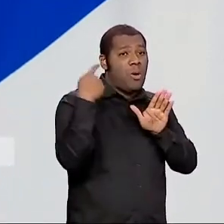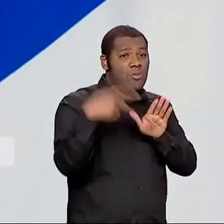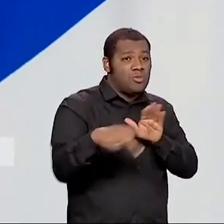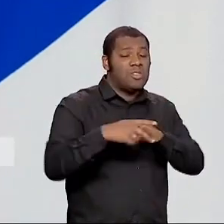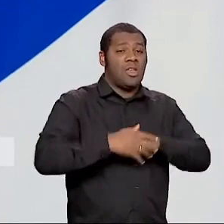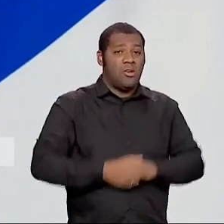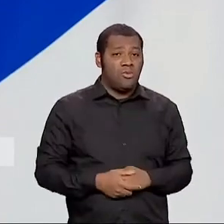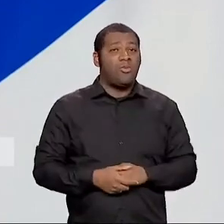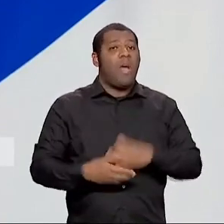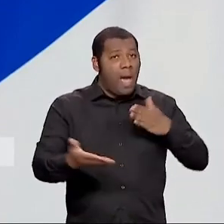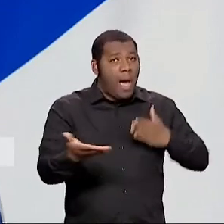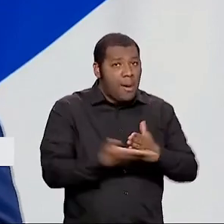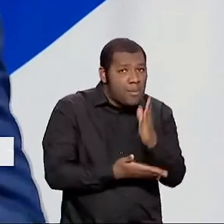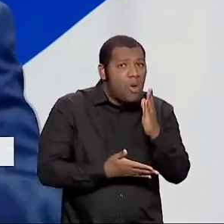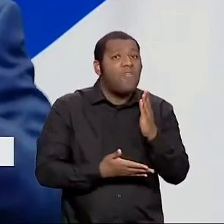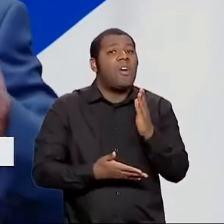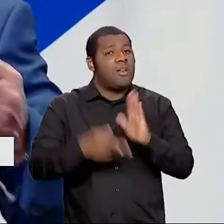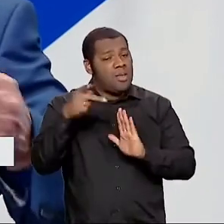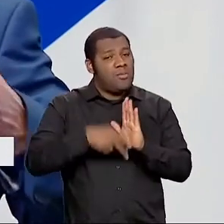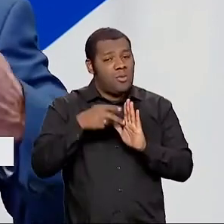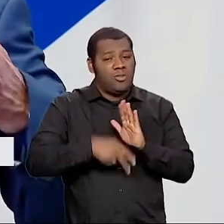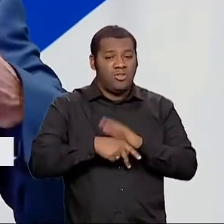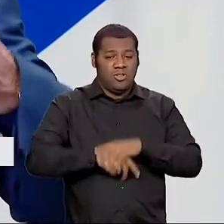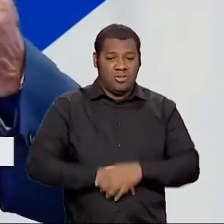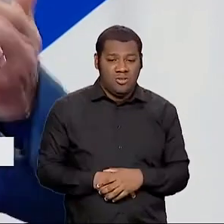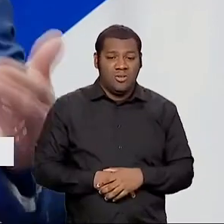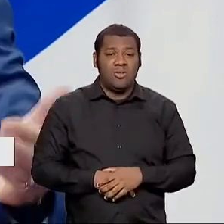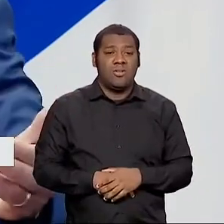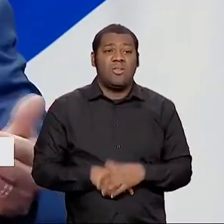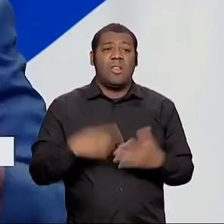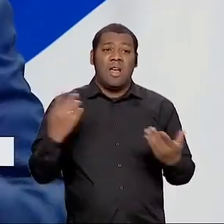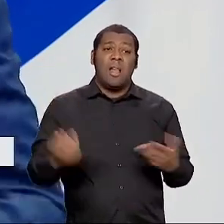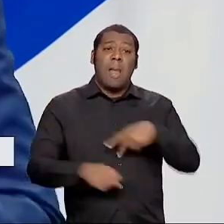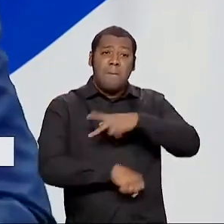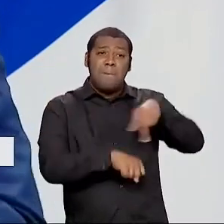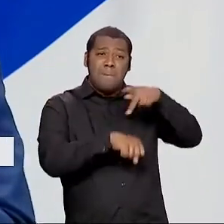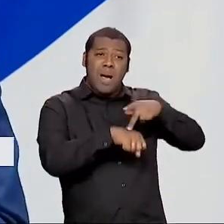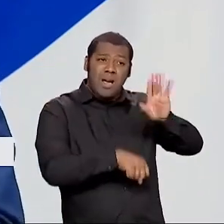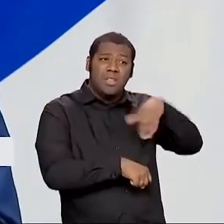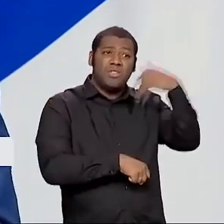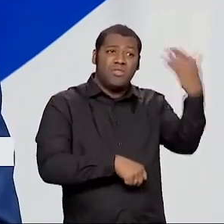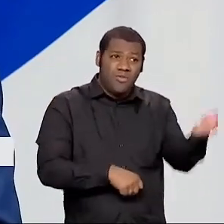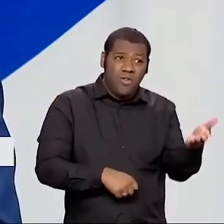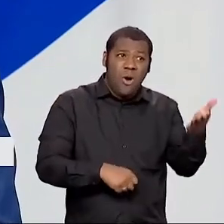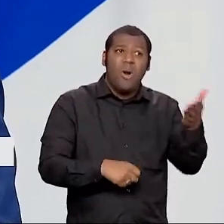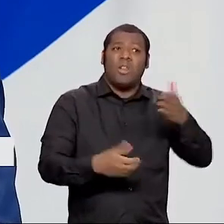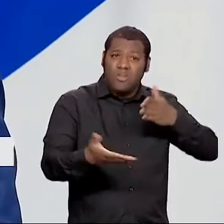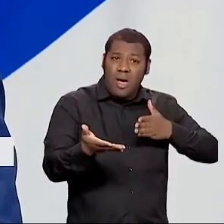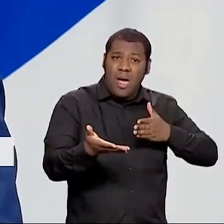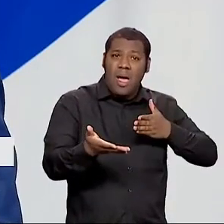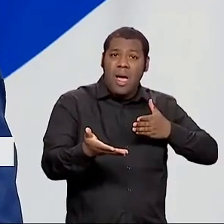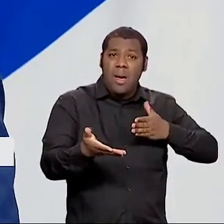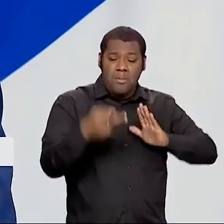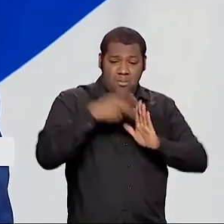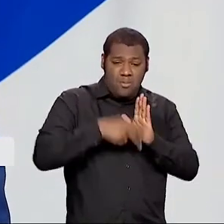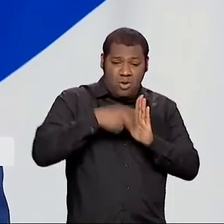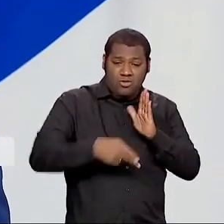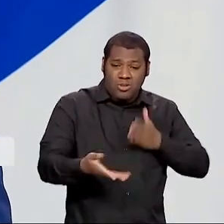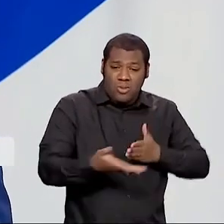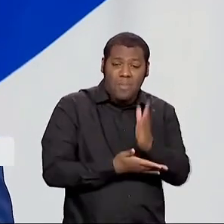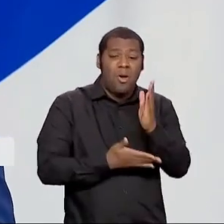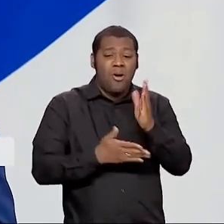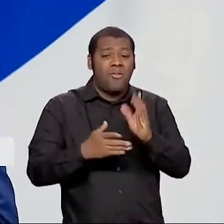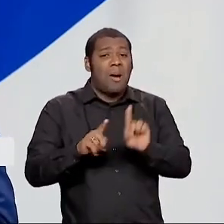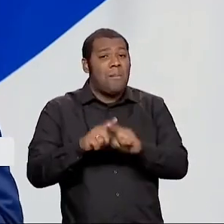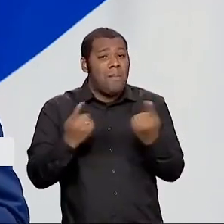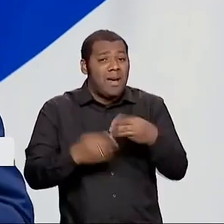a aprovação ou não. E muitas vezes as coisas que são aprovadas lá fora não são aprovadas dentro do país. Eu poderia pegar